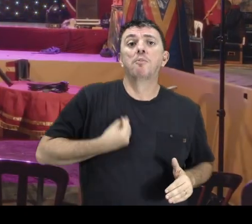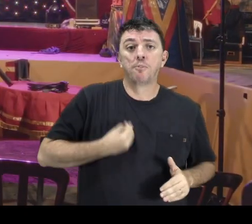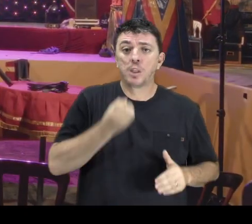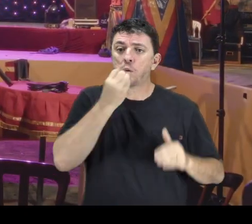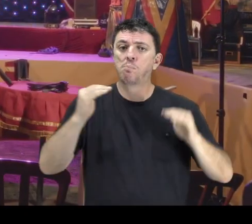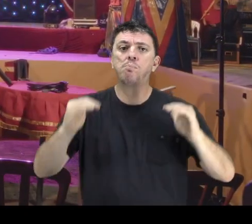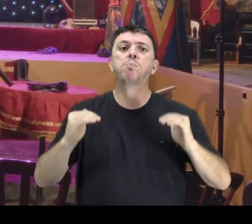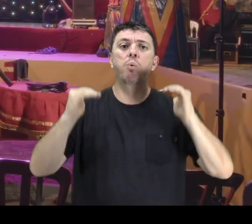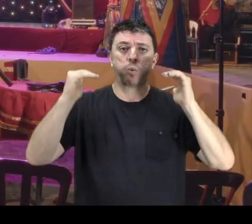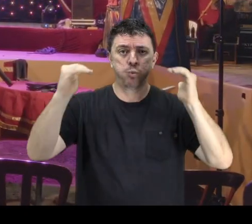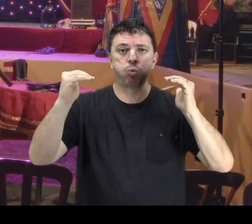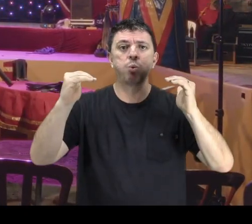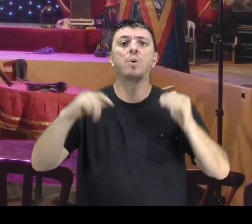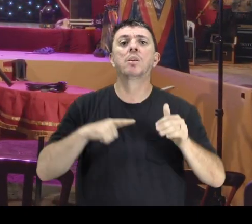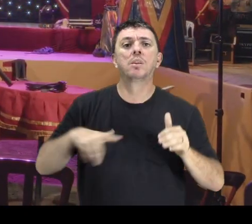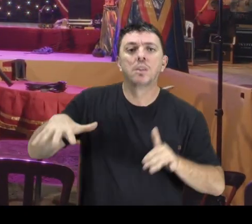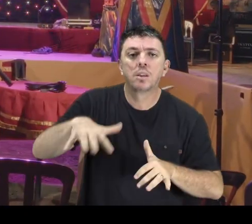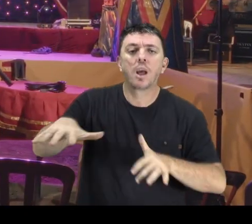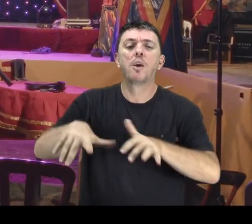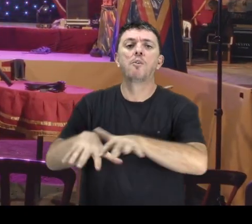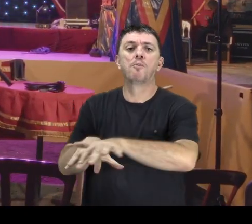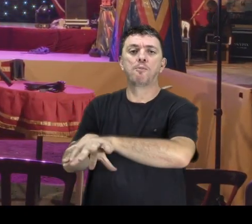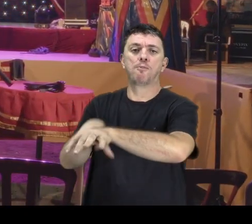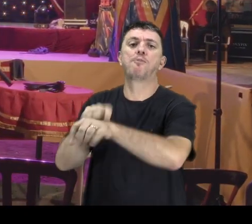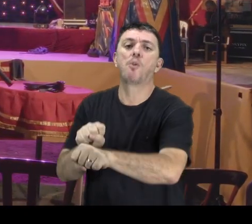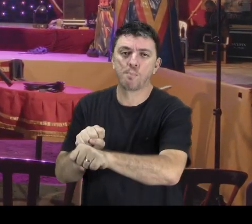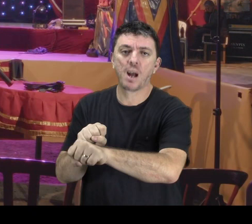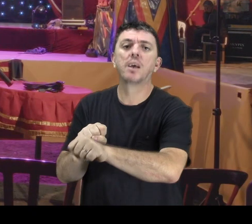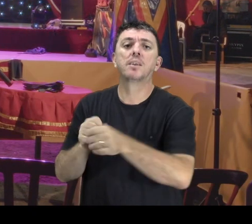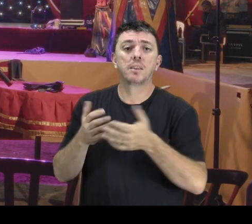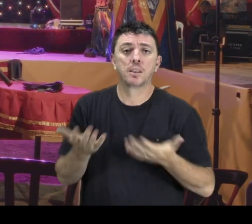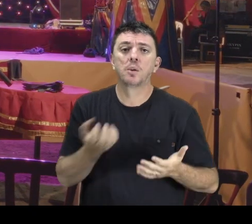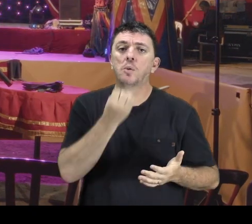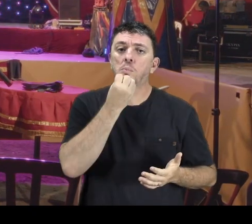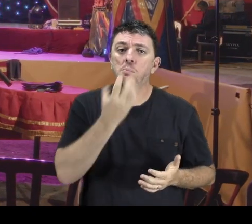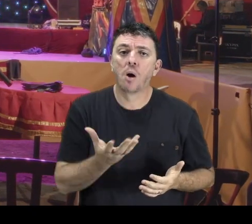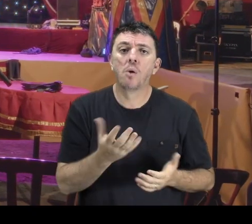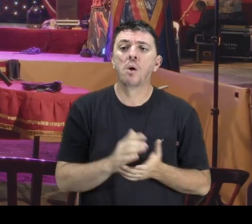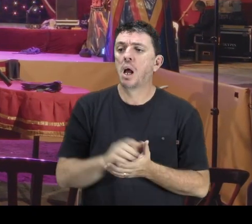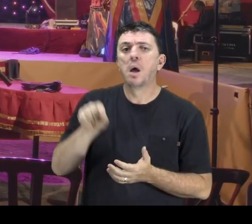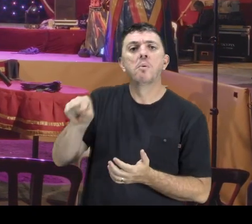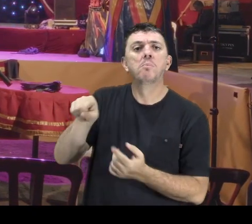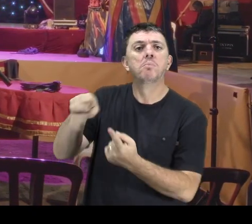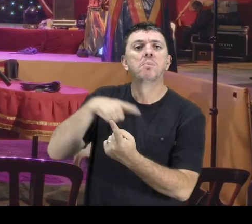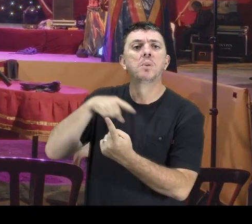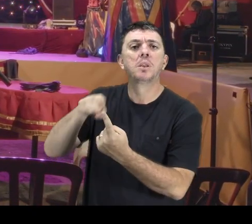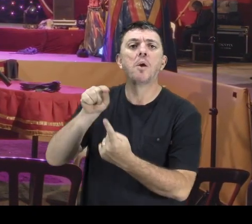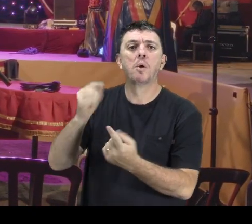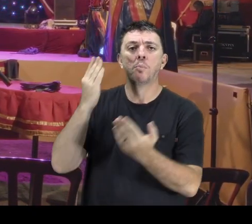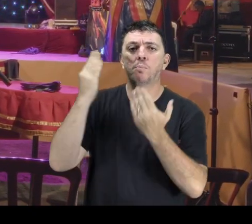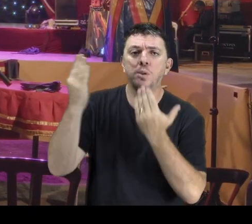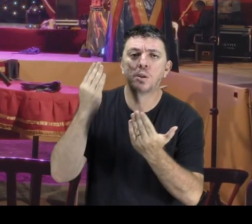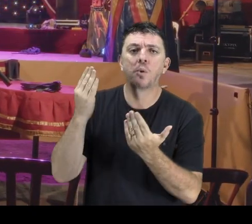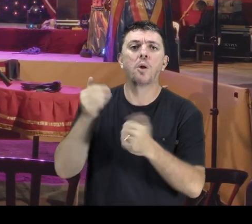tudo negro formado. E até a gente anunciava no espetáculo, ah, aqui tem psicólogo, aqui tem fonoaudiólogo,